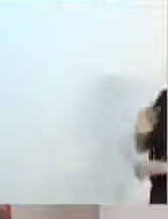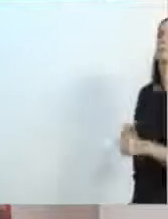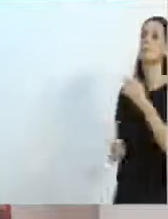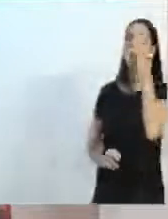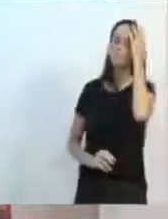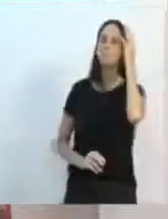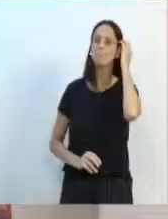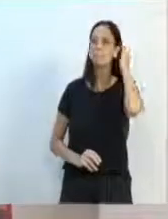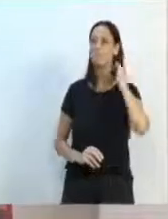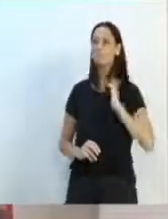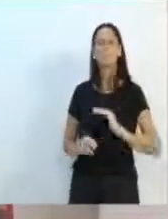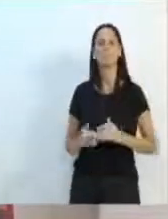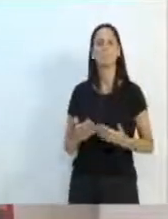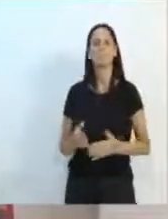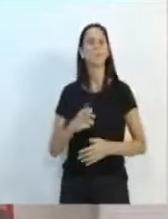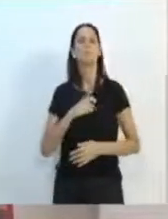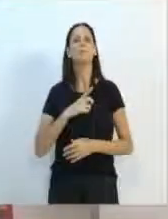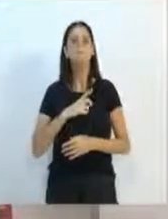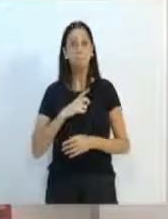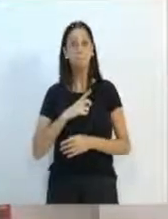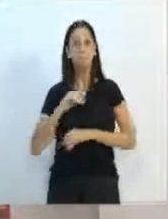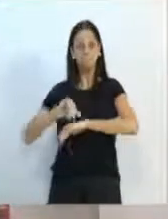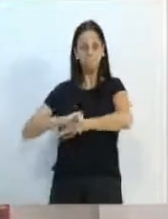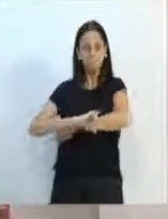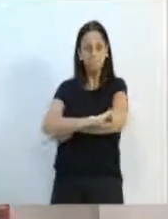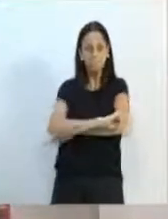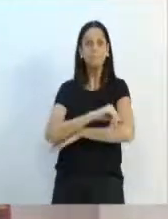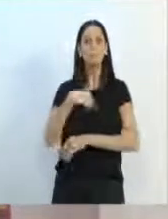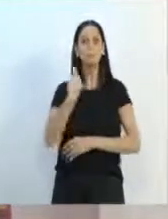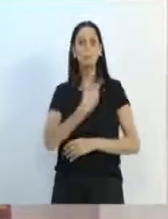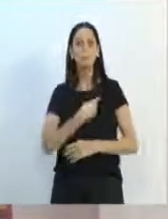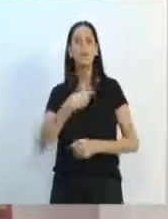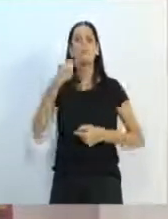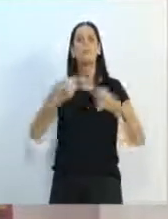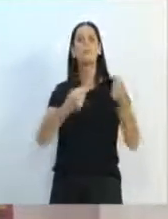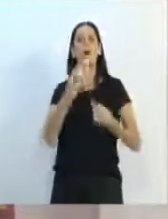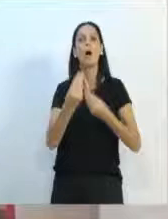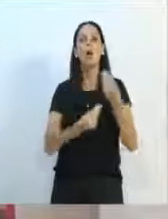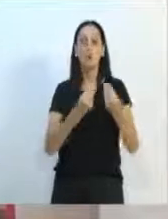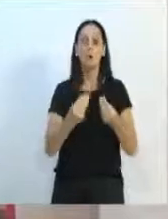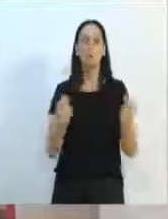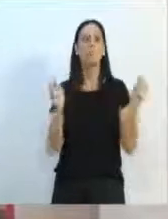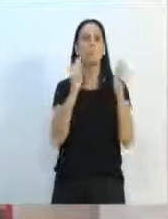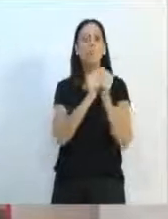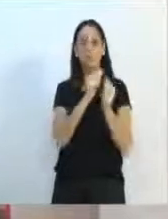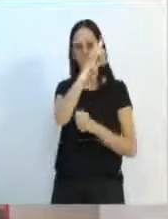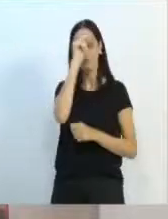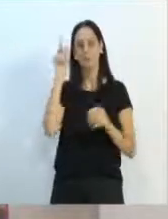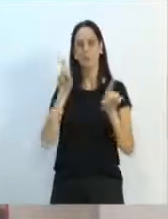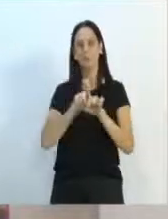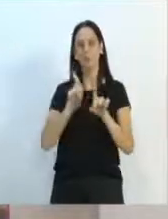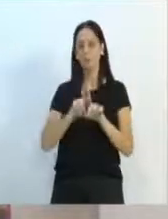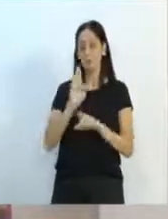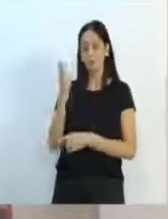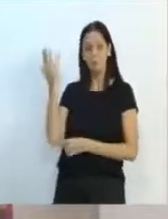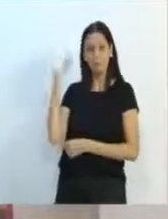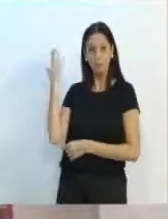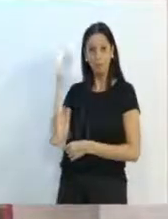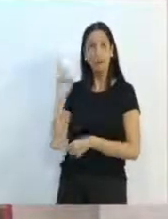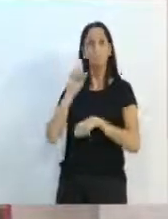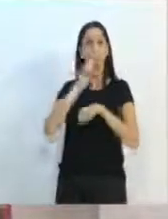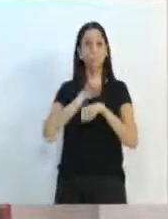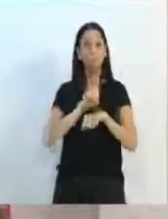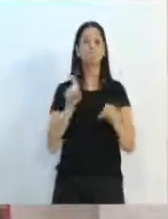consiga ter a nossa infraestrutura sendo discutida de baixo para cima. Porque, inclusive, agora que a gente teve os diretores sendo escolhidos de uma